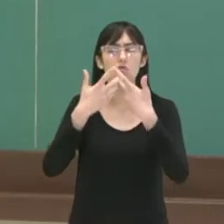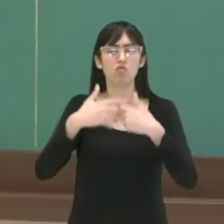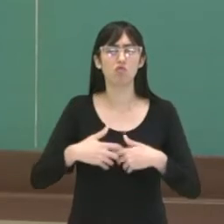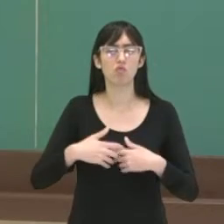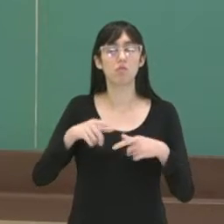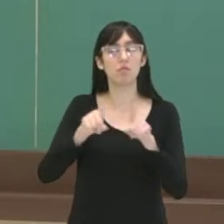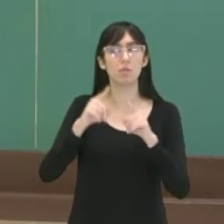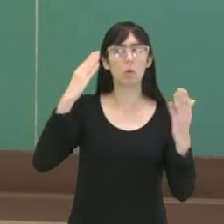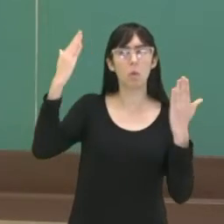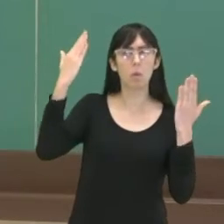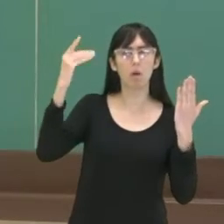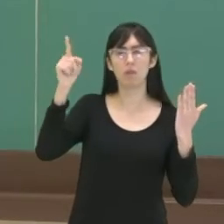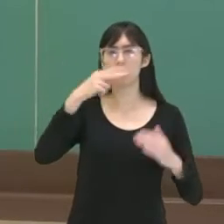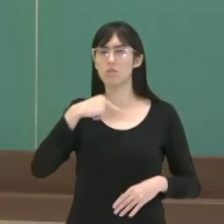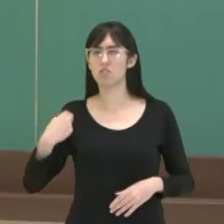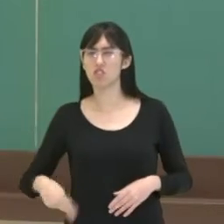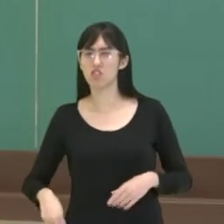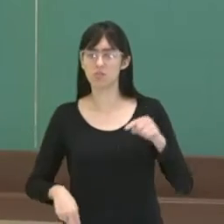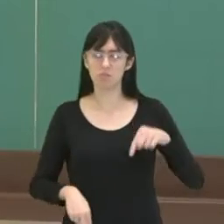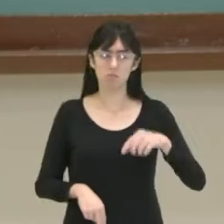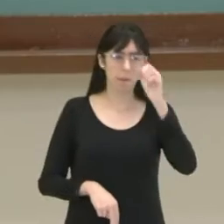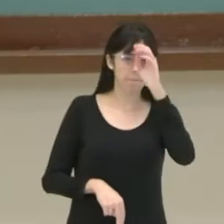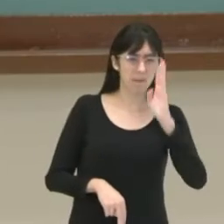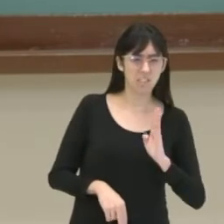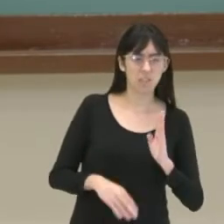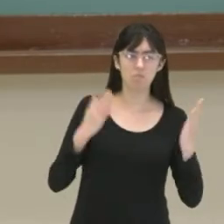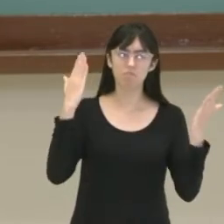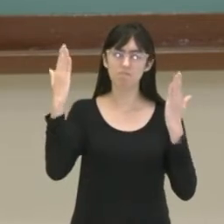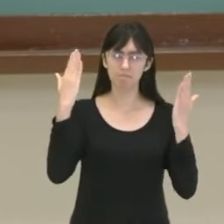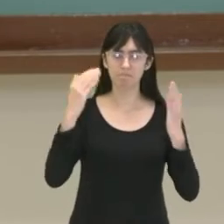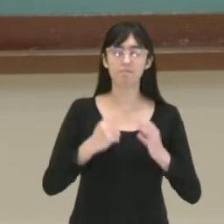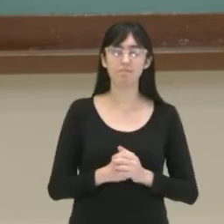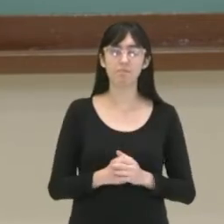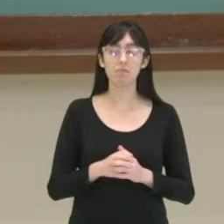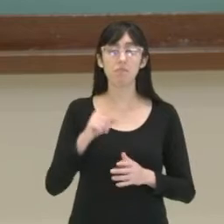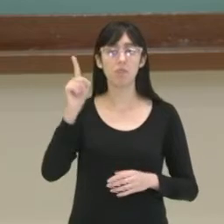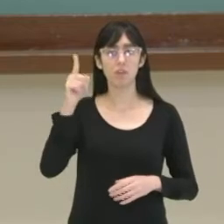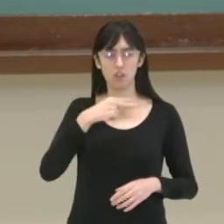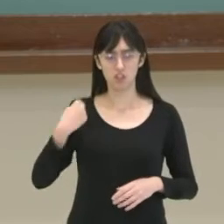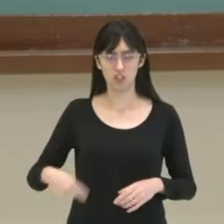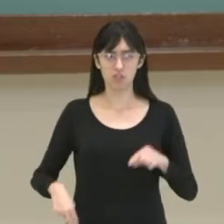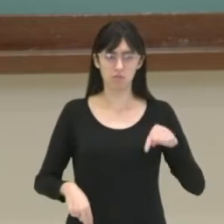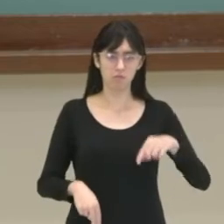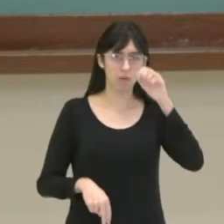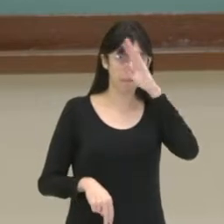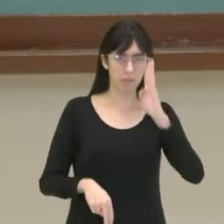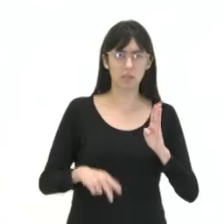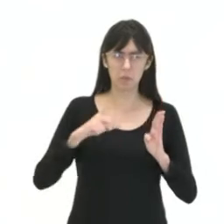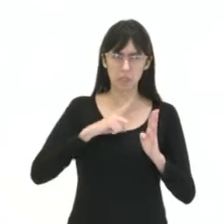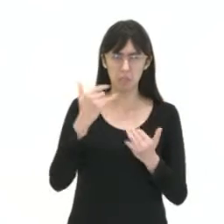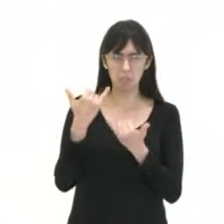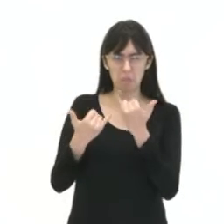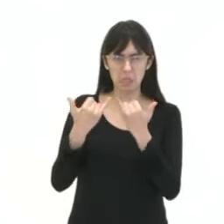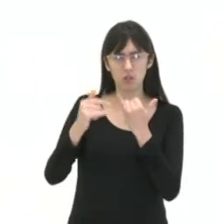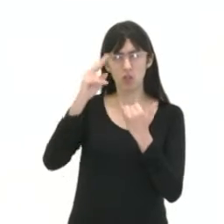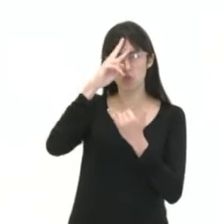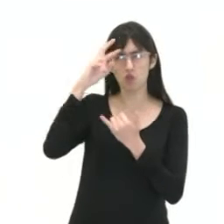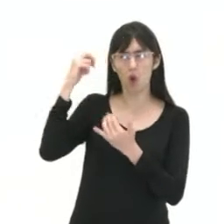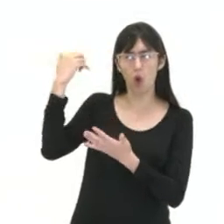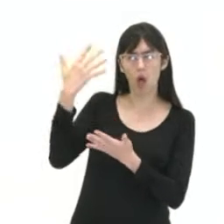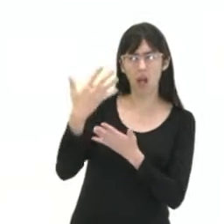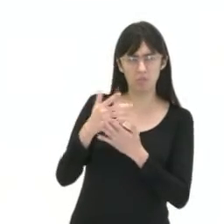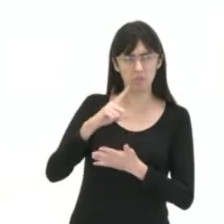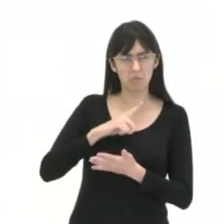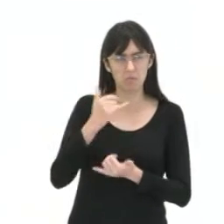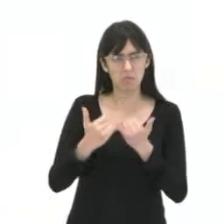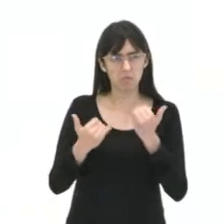país, com o Brasil. Então ficam aí dois questionamentos. A China e o Brasil têm algo em comum em suas histórias? E como a China deixou de ser